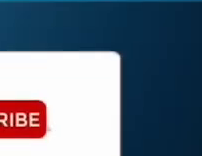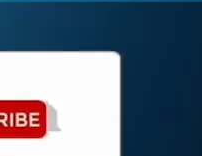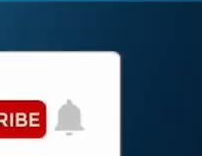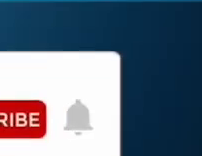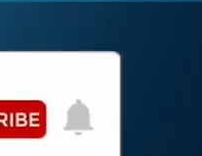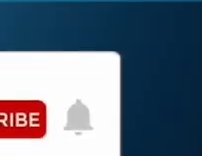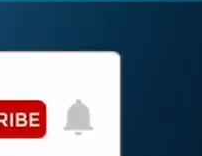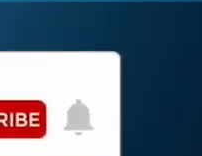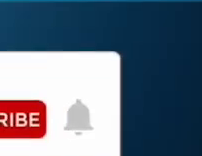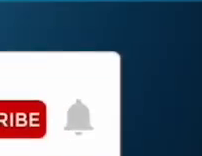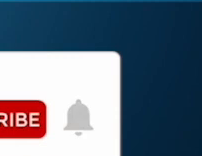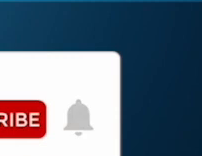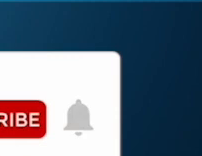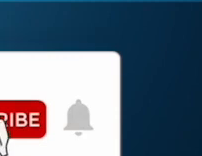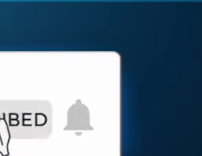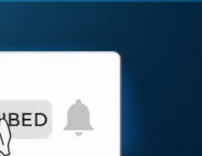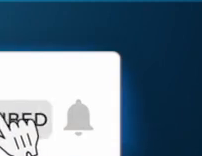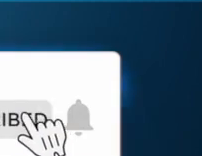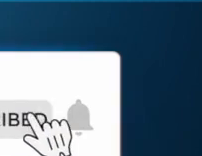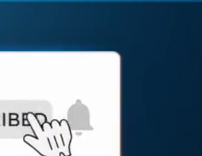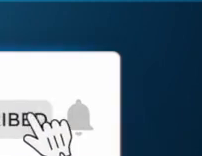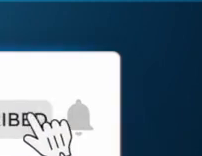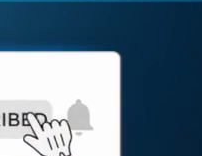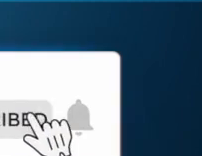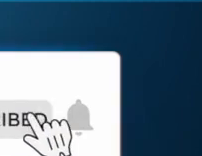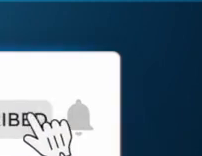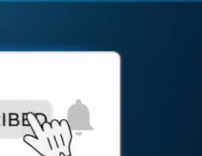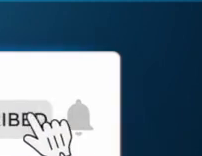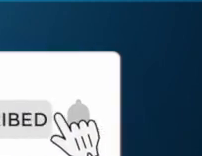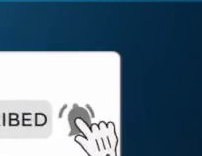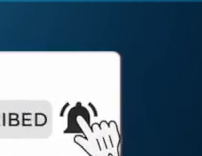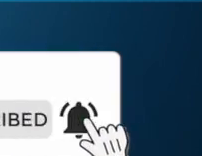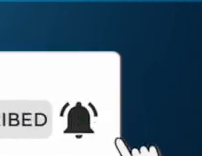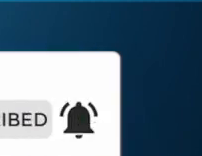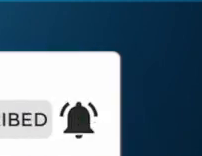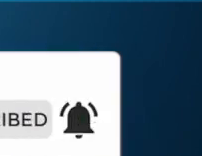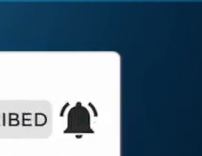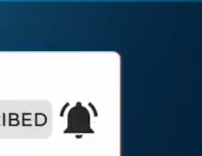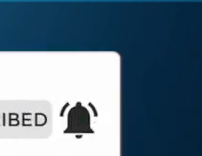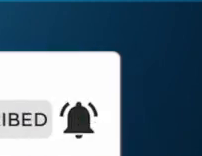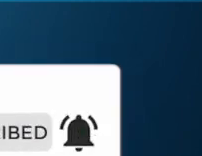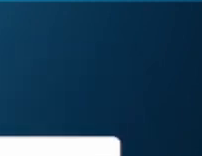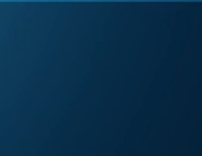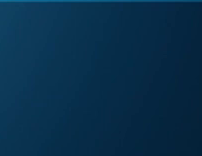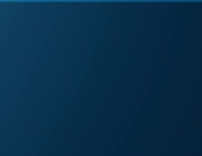não atuais, que te haluha, inscreva e ha canal RTTL, hanehang botão